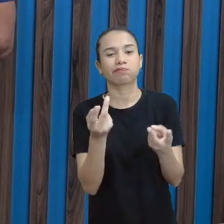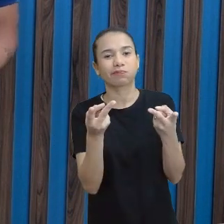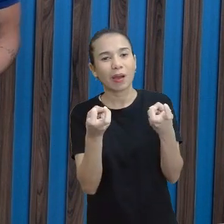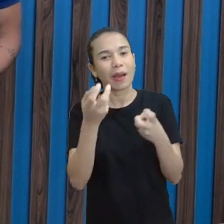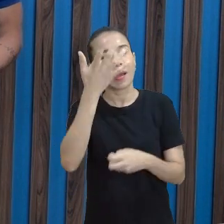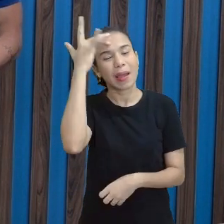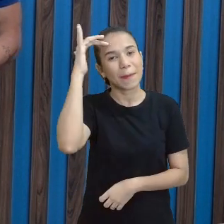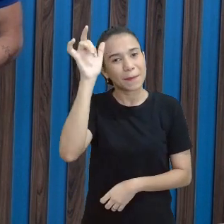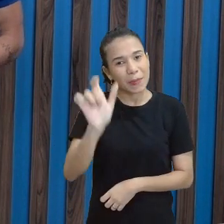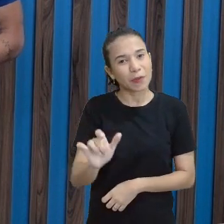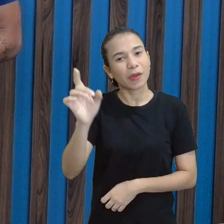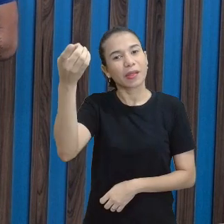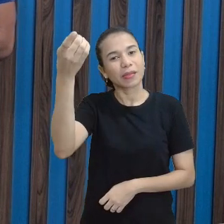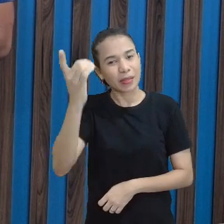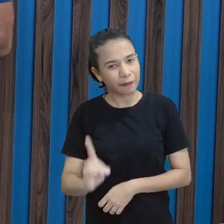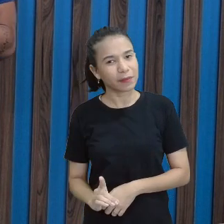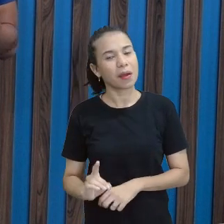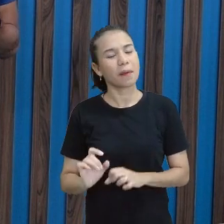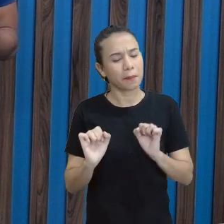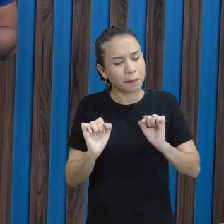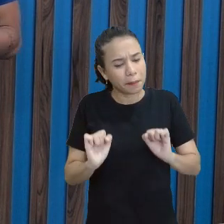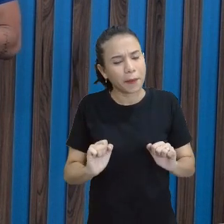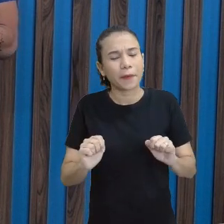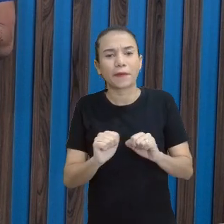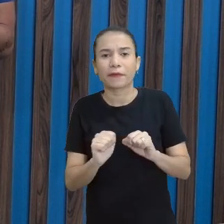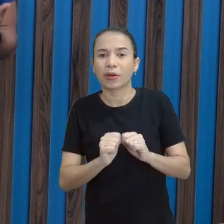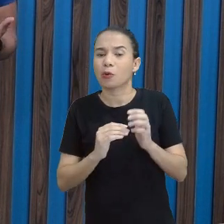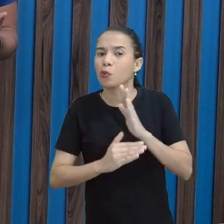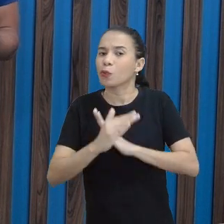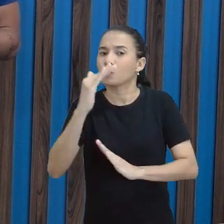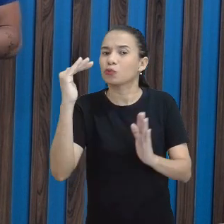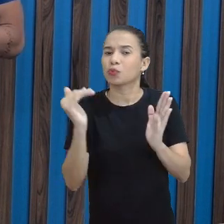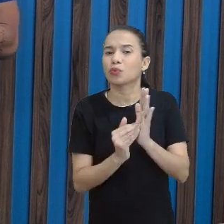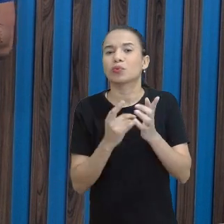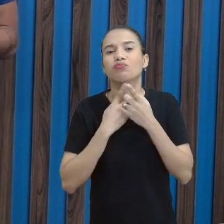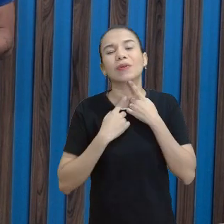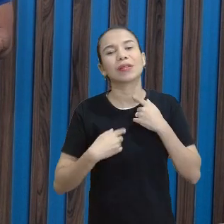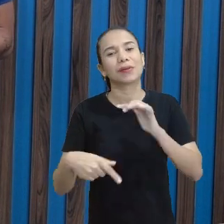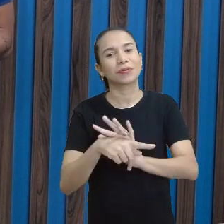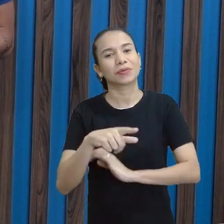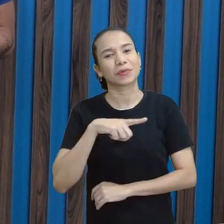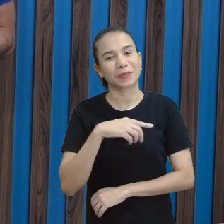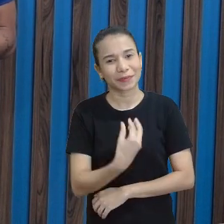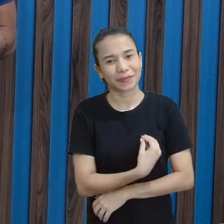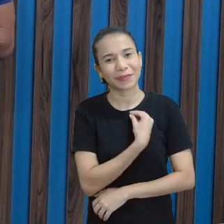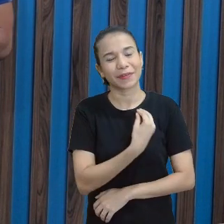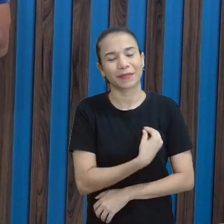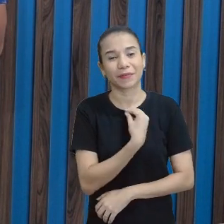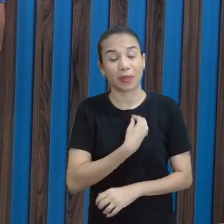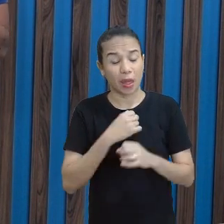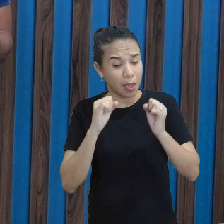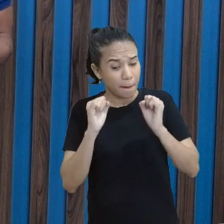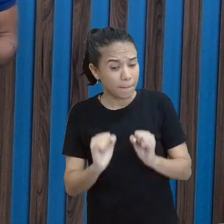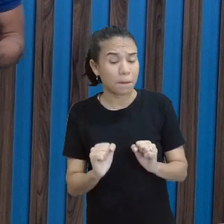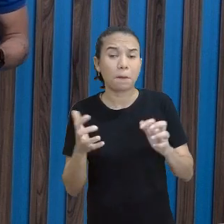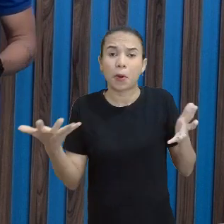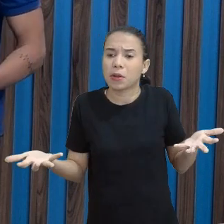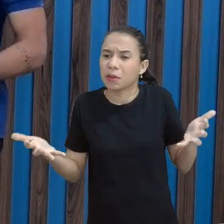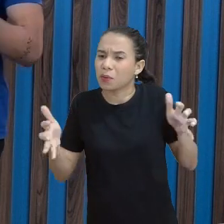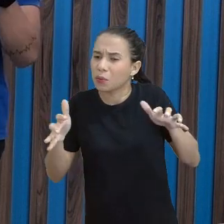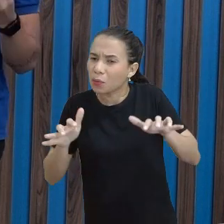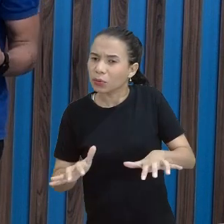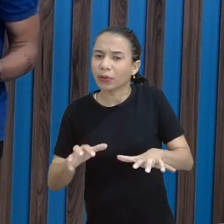as pessoas com deficiência, elas podem fazer tudo o que elas quiserem e desejarem, né? Que elas podem ser incluídas